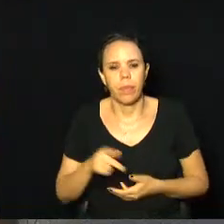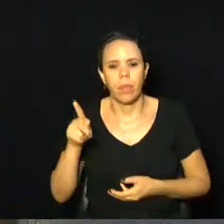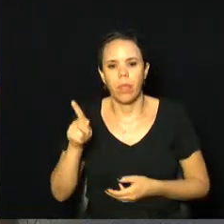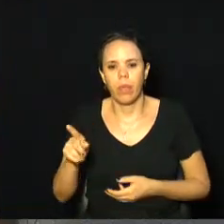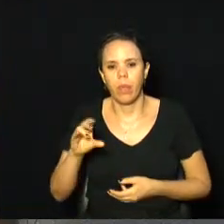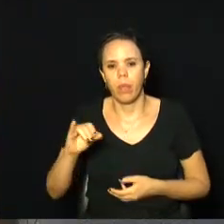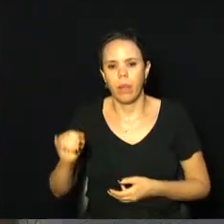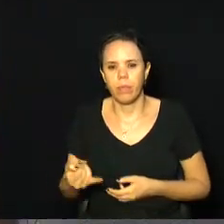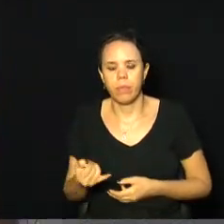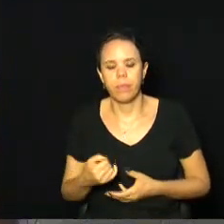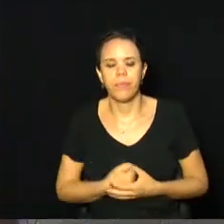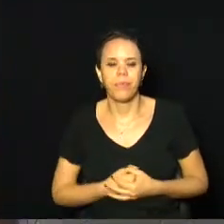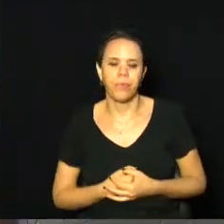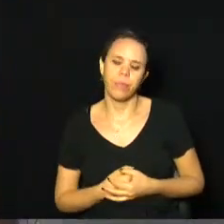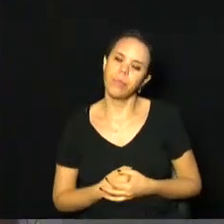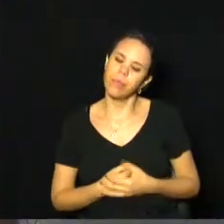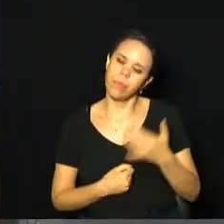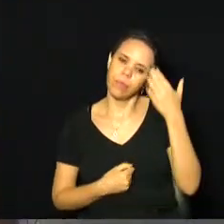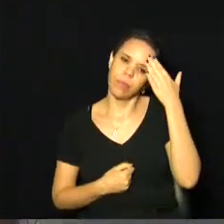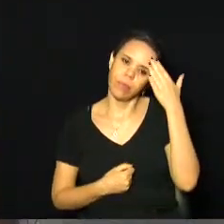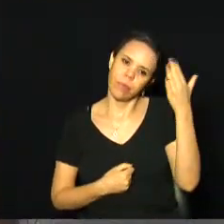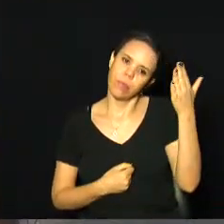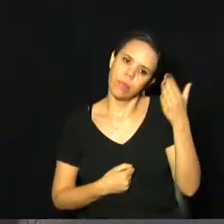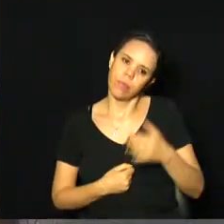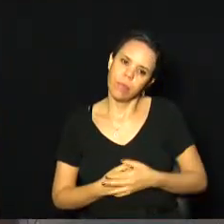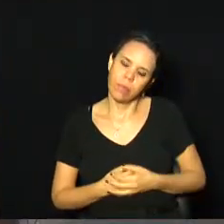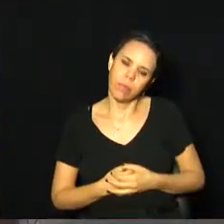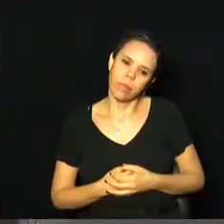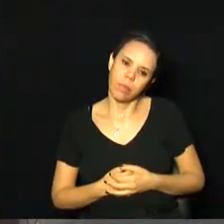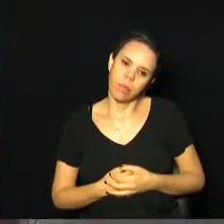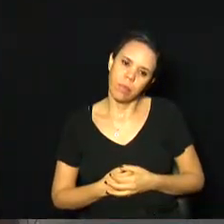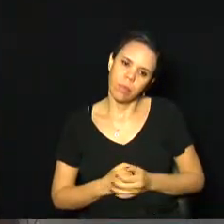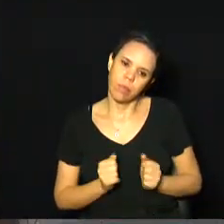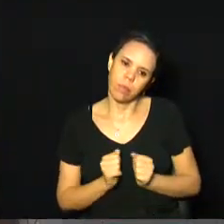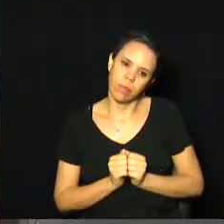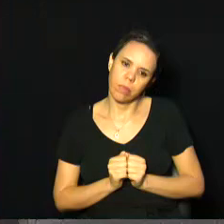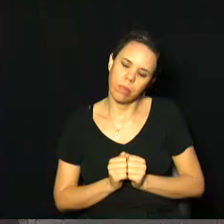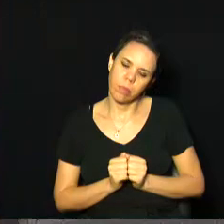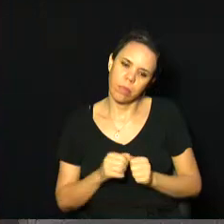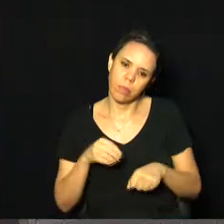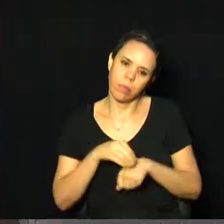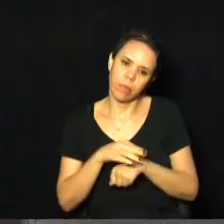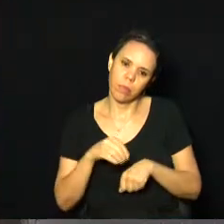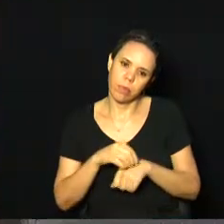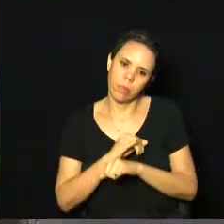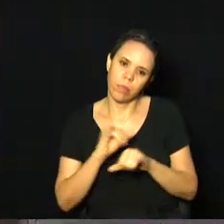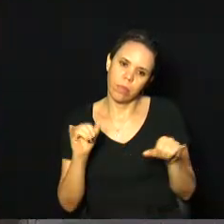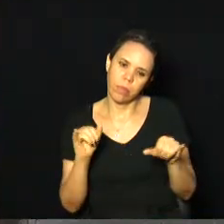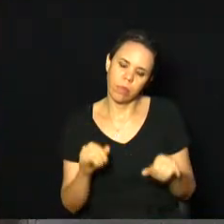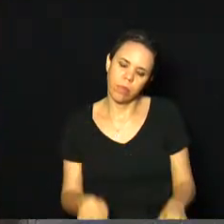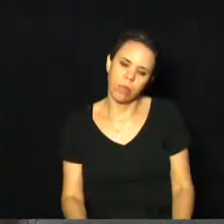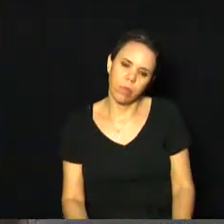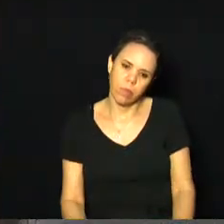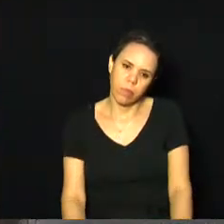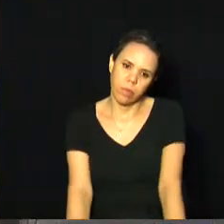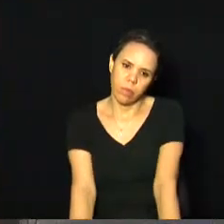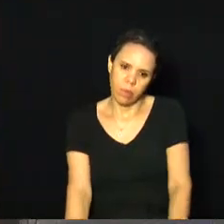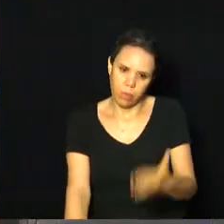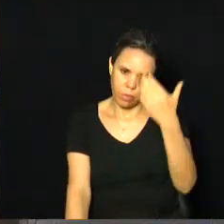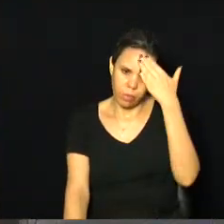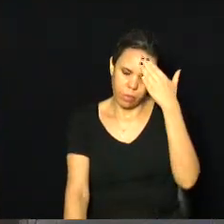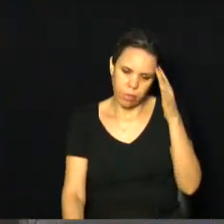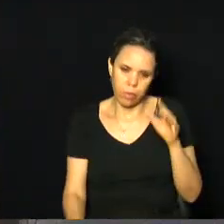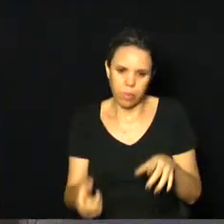PCJ, nossa gratidão por o senhor estar conosco e nos passando todas essas informações. Muito obrigado a você